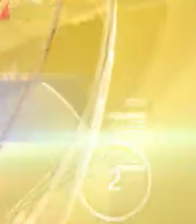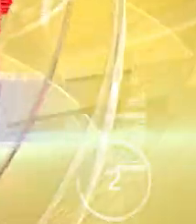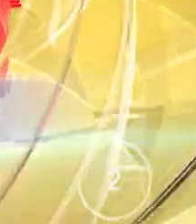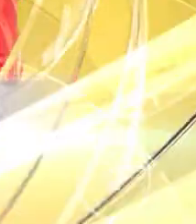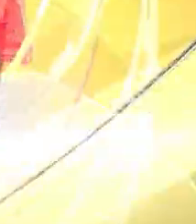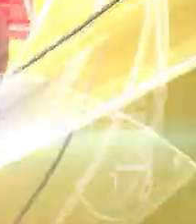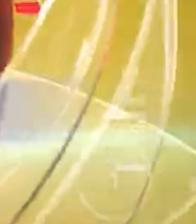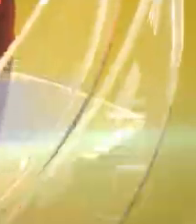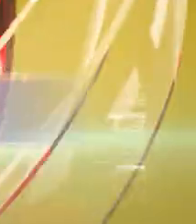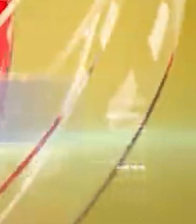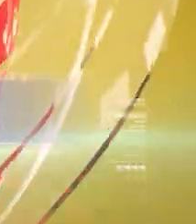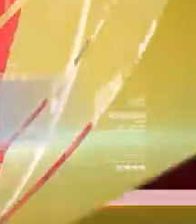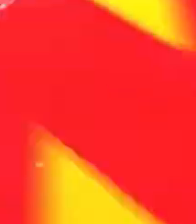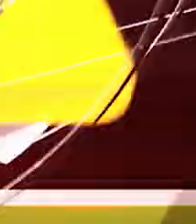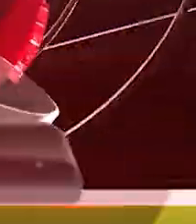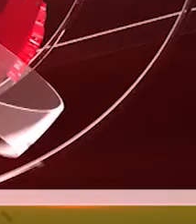Música